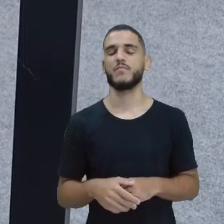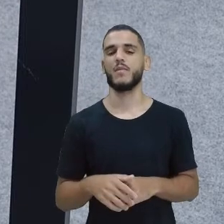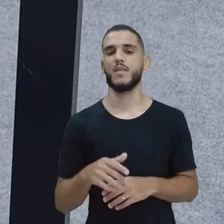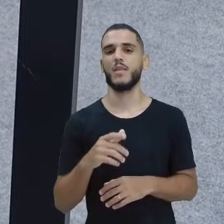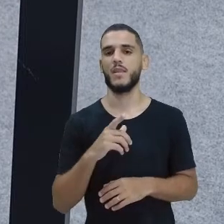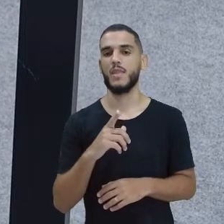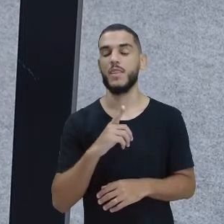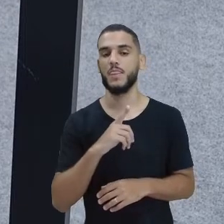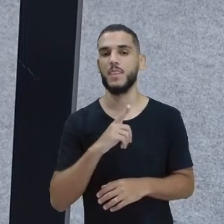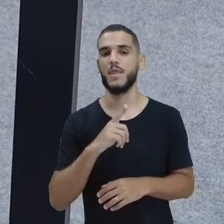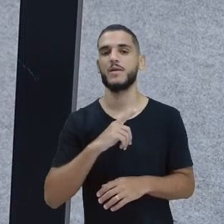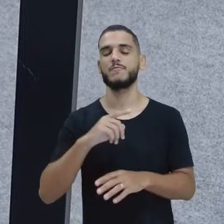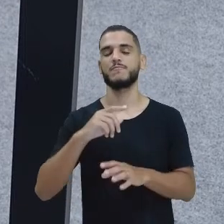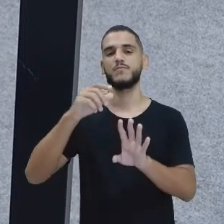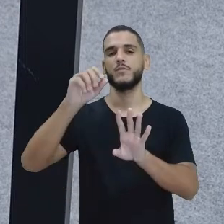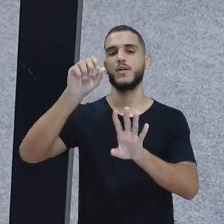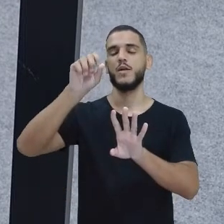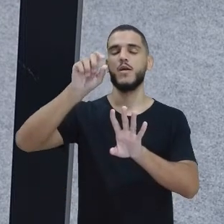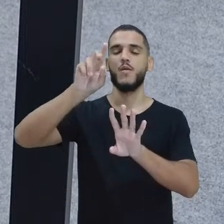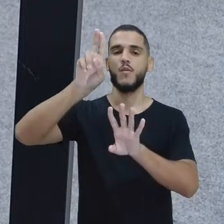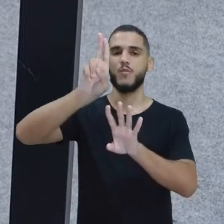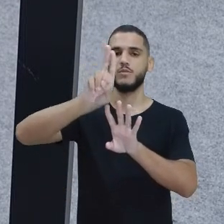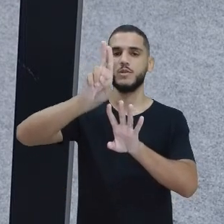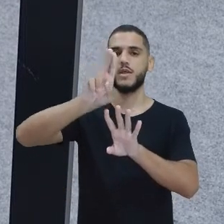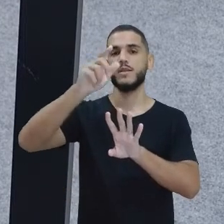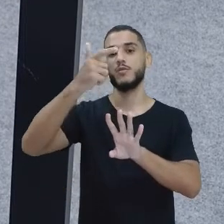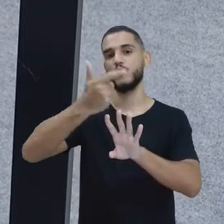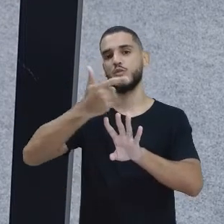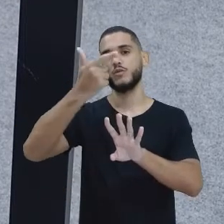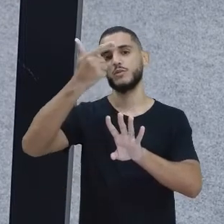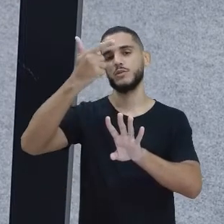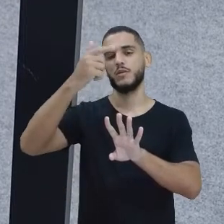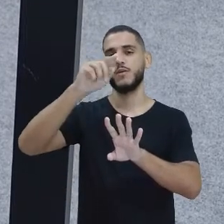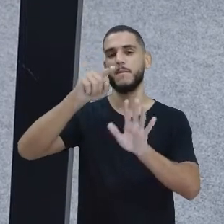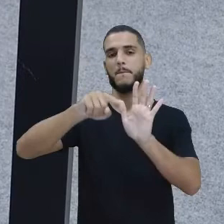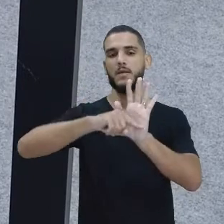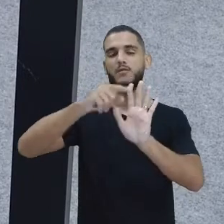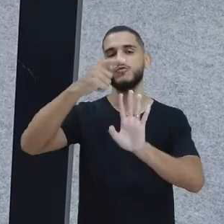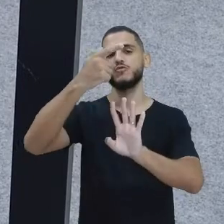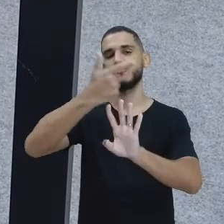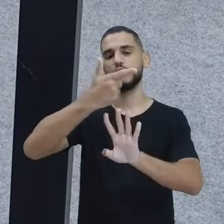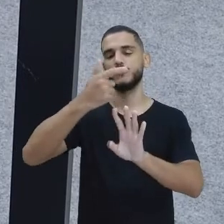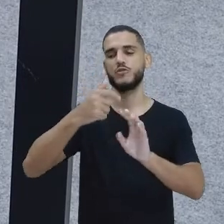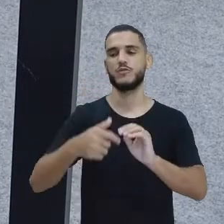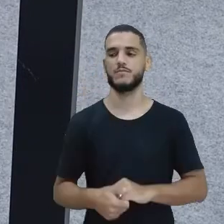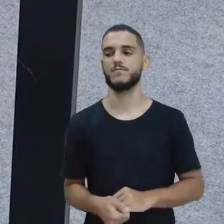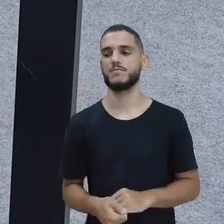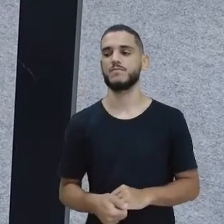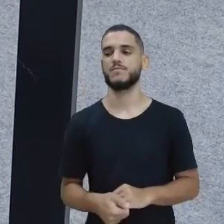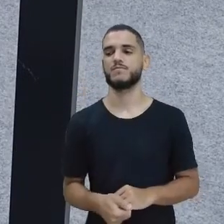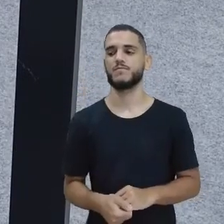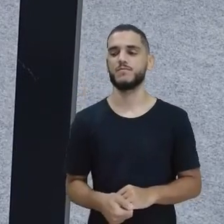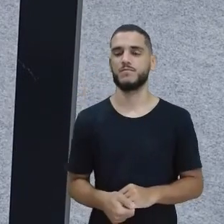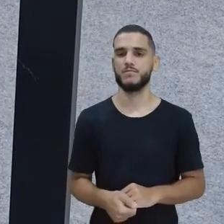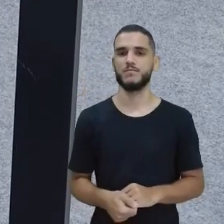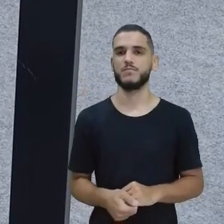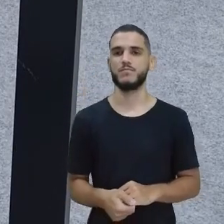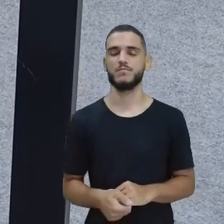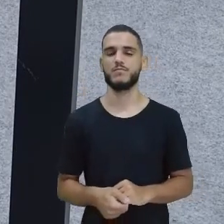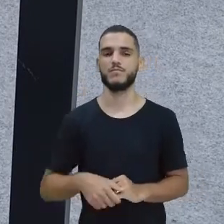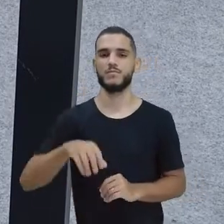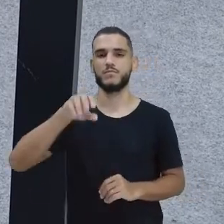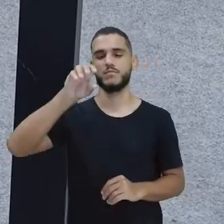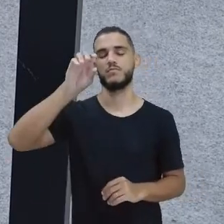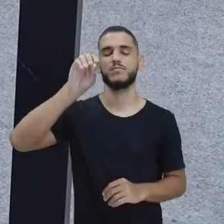ser retirado, tá certo? Duas unidades também. Então, de duas unidades eu vou retirar duas unidades, então vou ficar